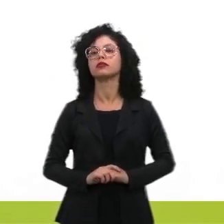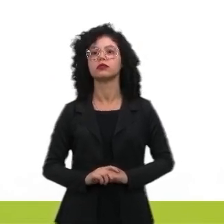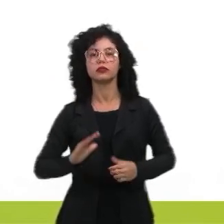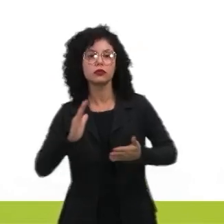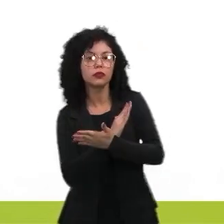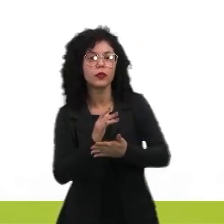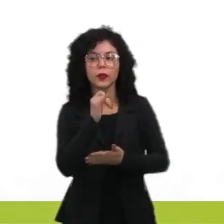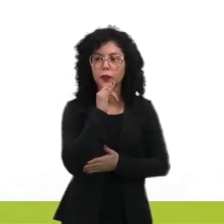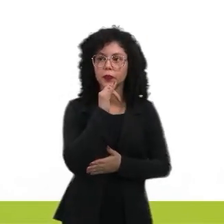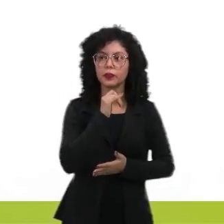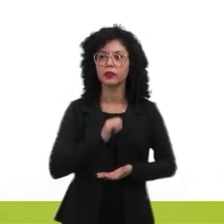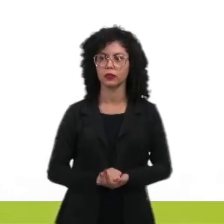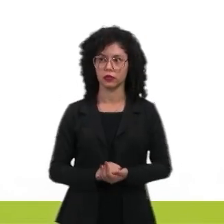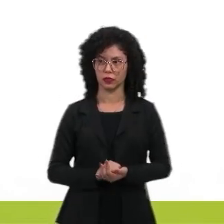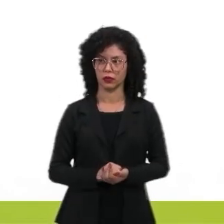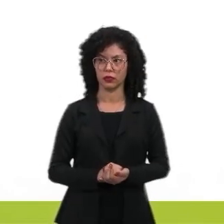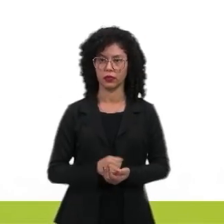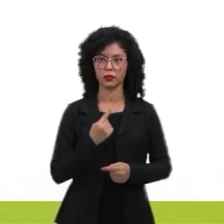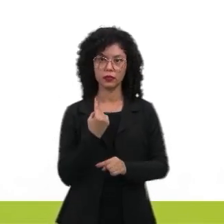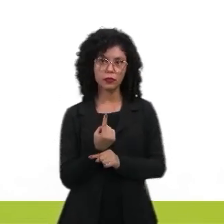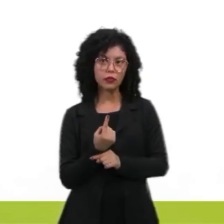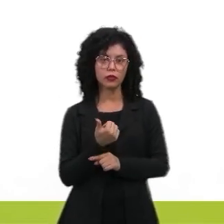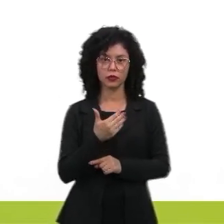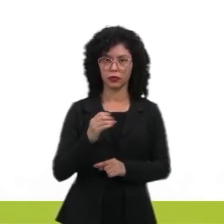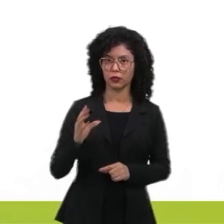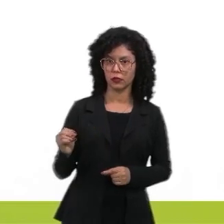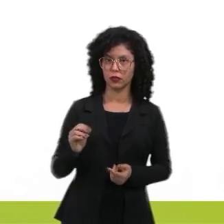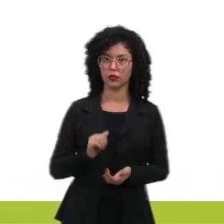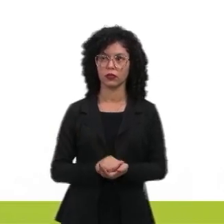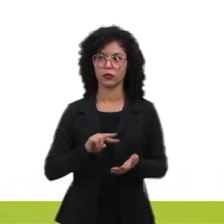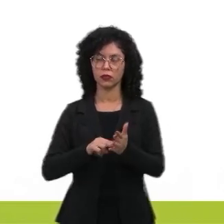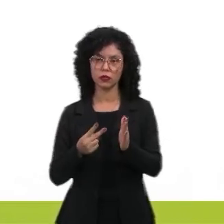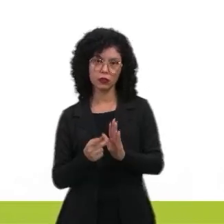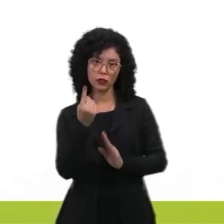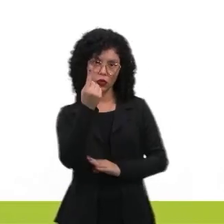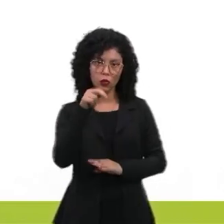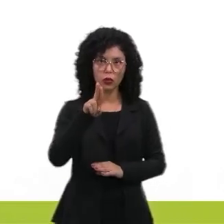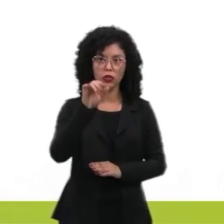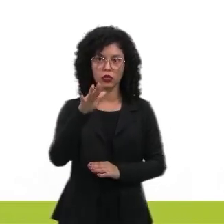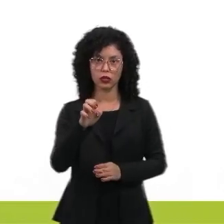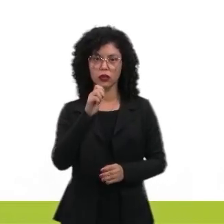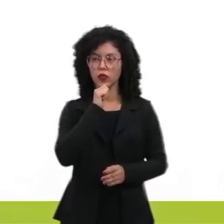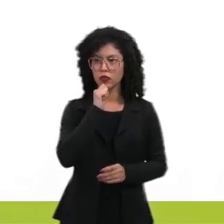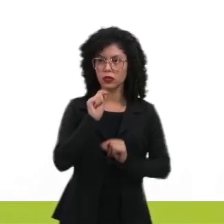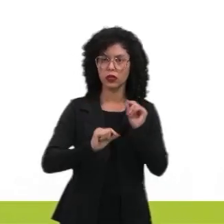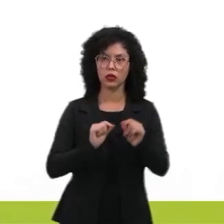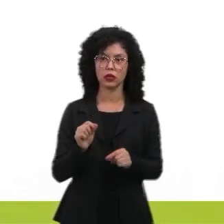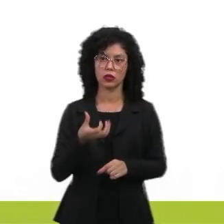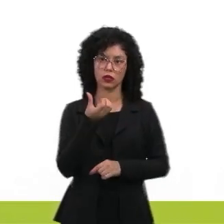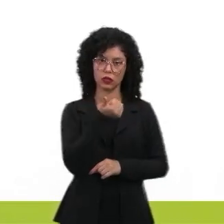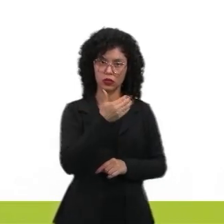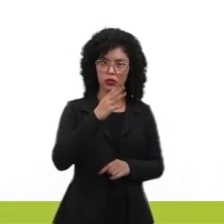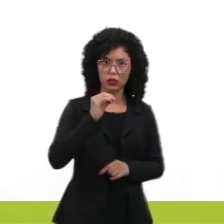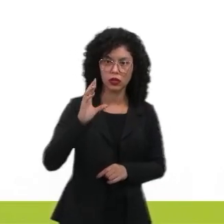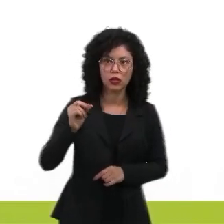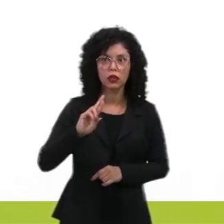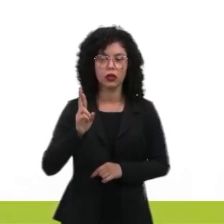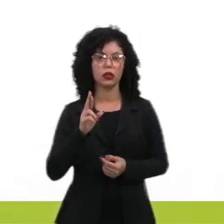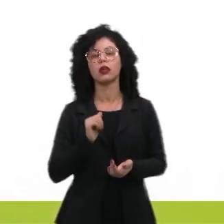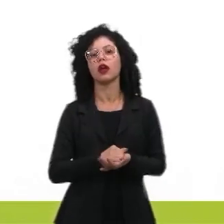Alguns exemplos são, por exemplo, 1 para 100, significa que uma unidade no desenho equivale a 100 do real, ou